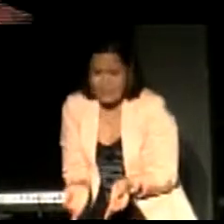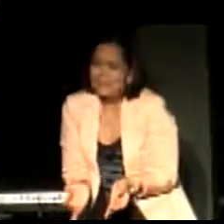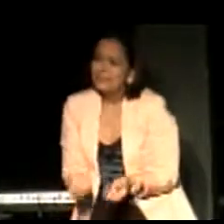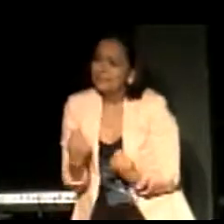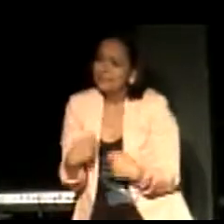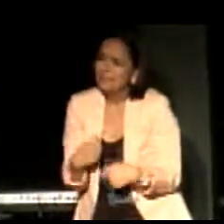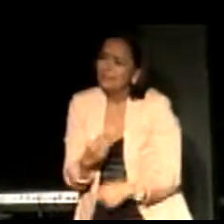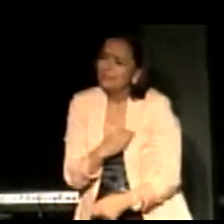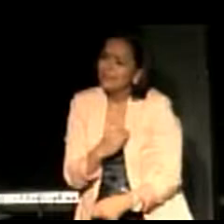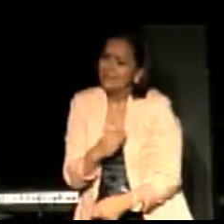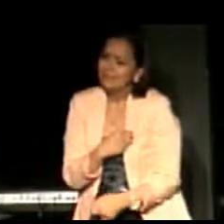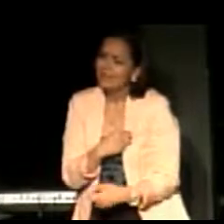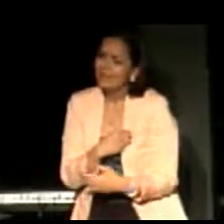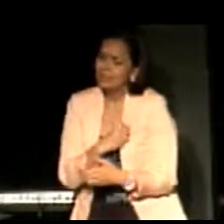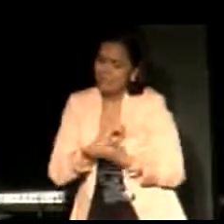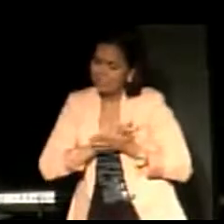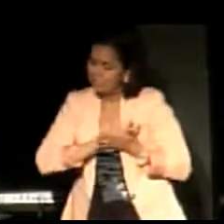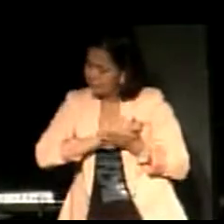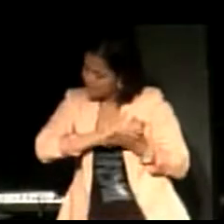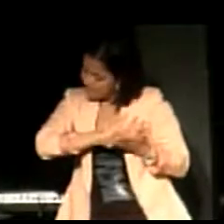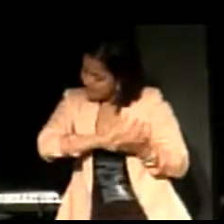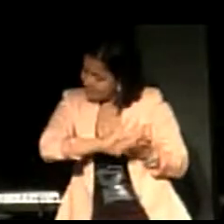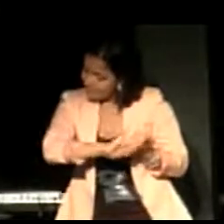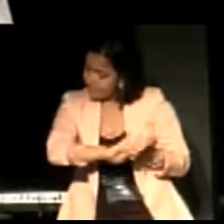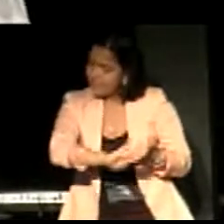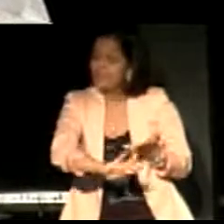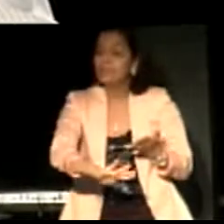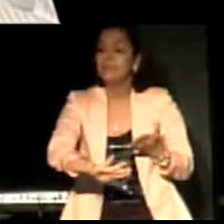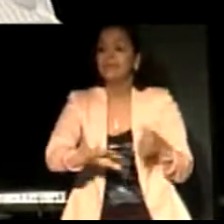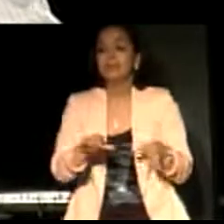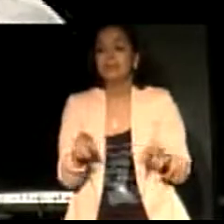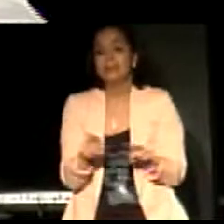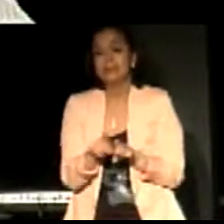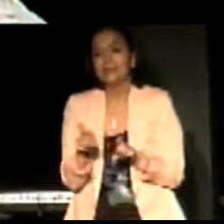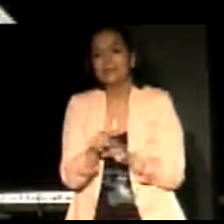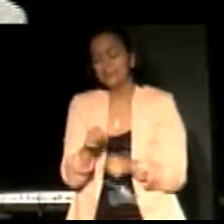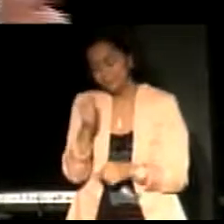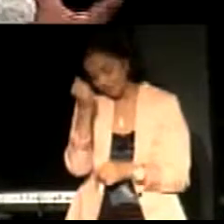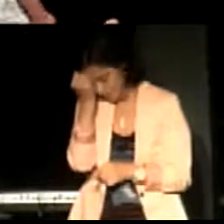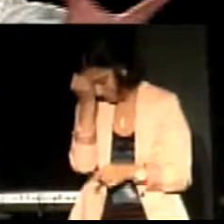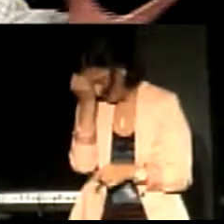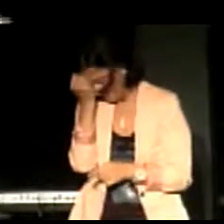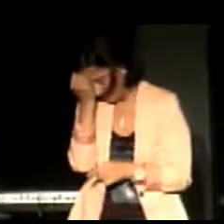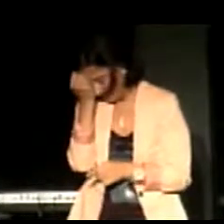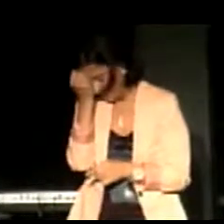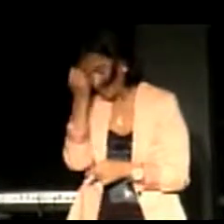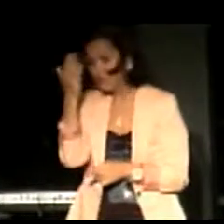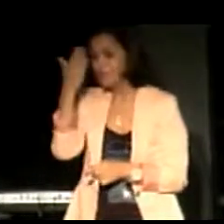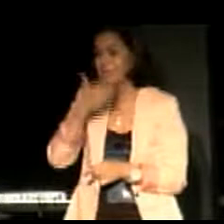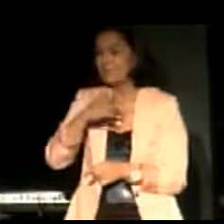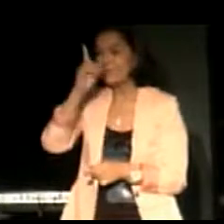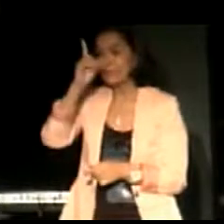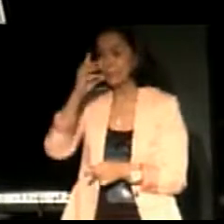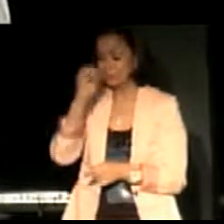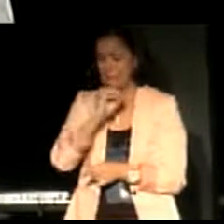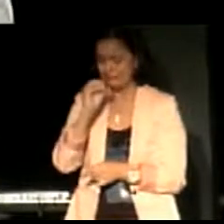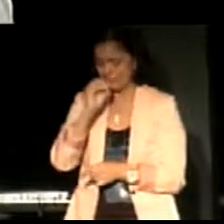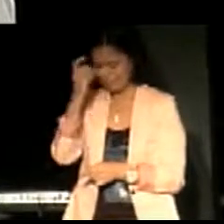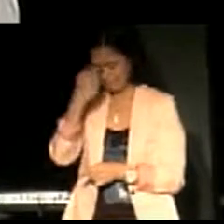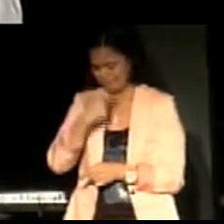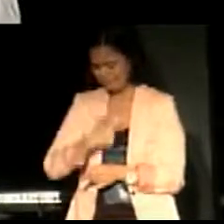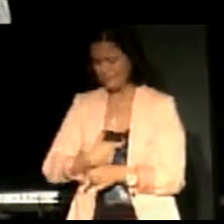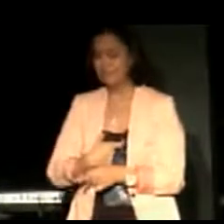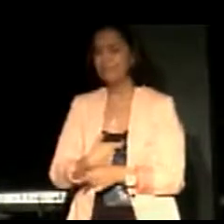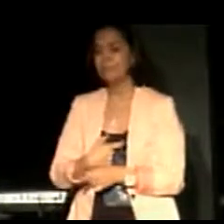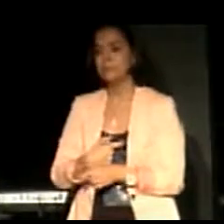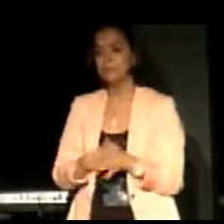que somos pecadores. Reconhecer que nós somos nada diante de Deus. Esse é